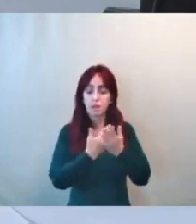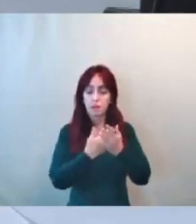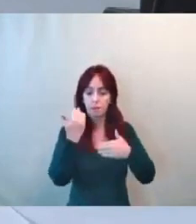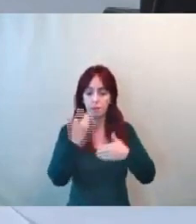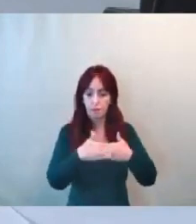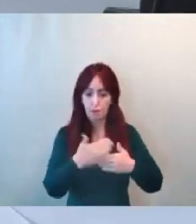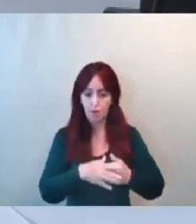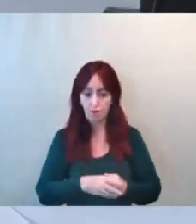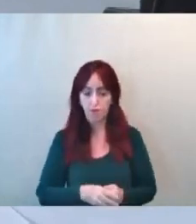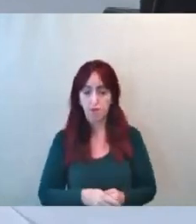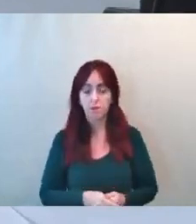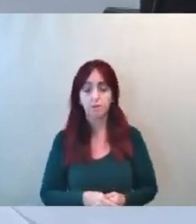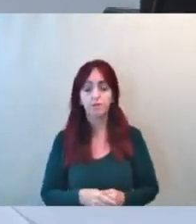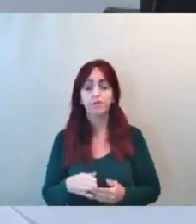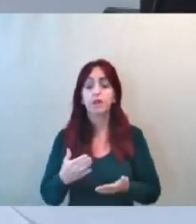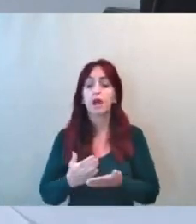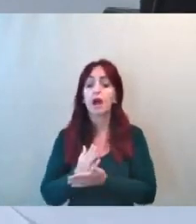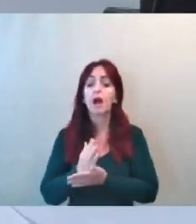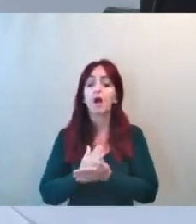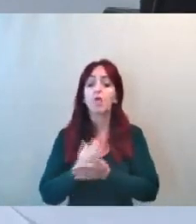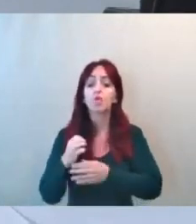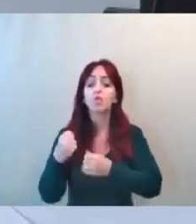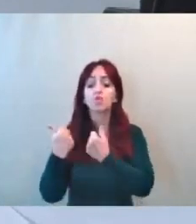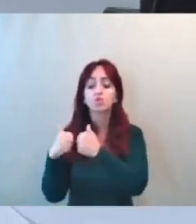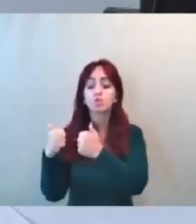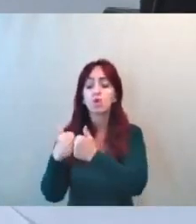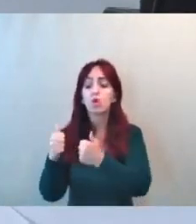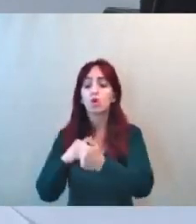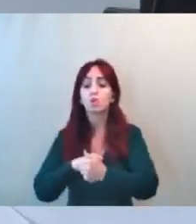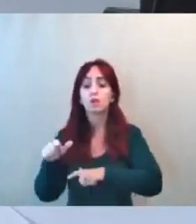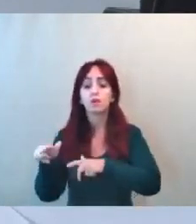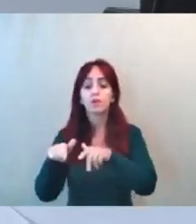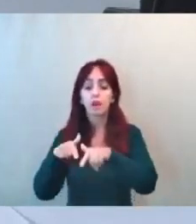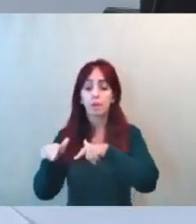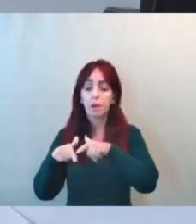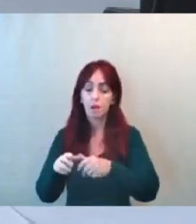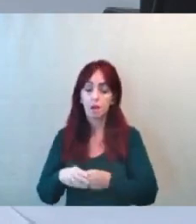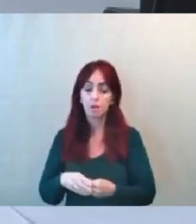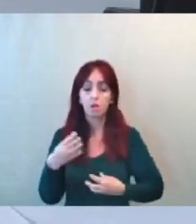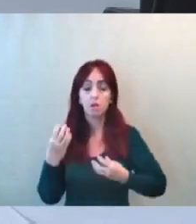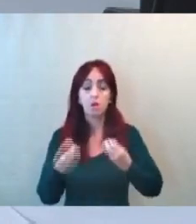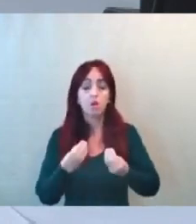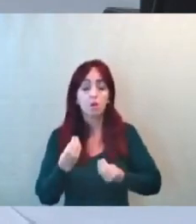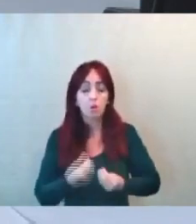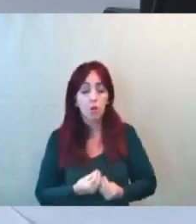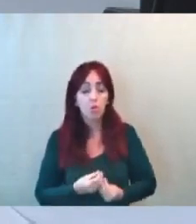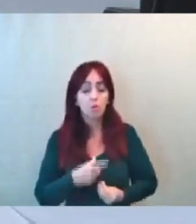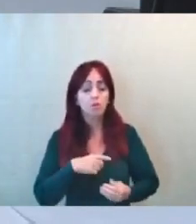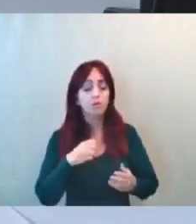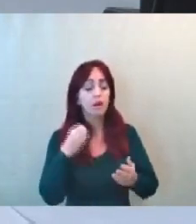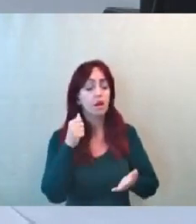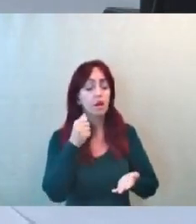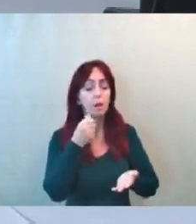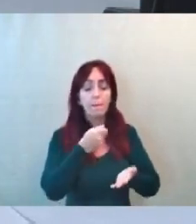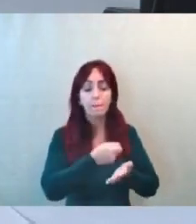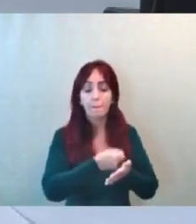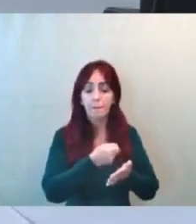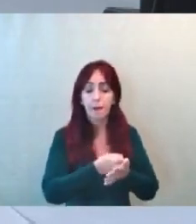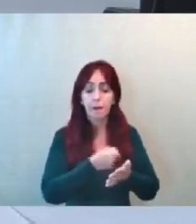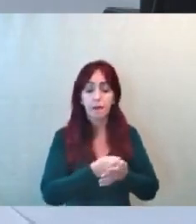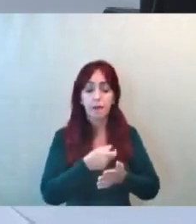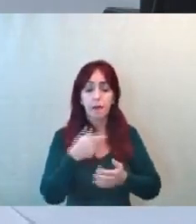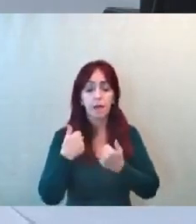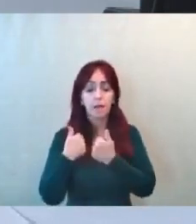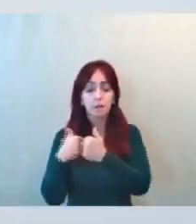de horário aos domingos prestaram serviço. Como essas linhas serão remuneradas pela prestação de serviço nesse dia?